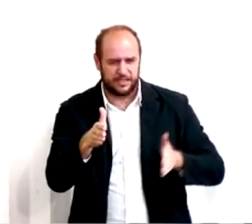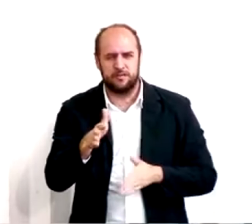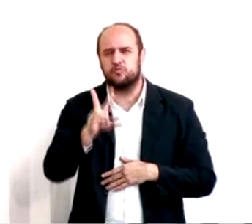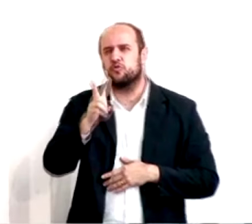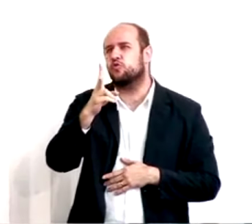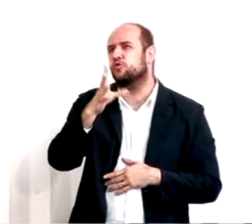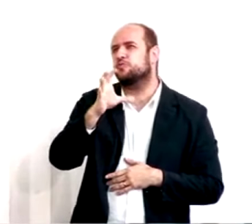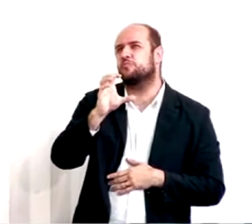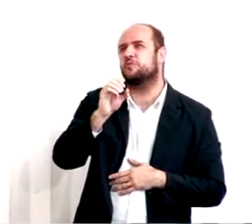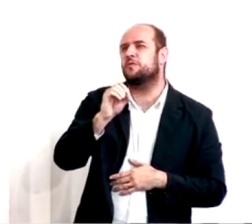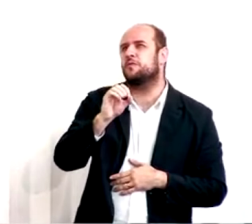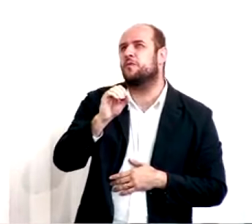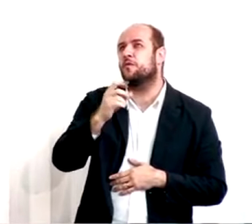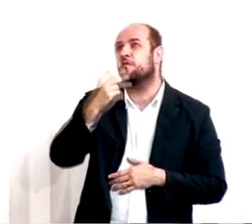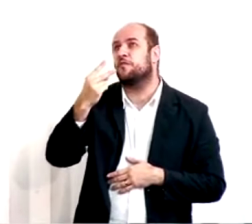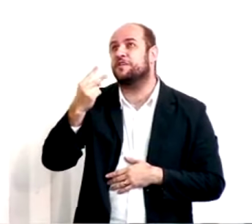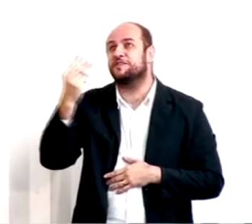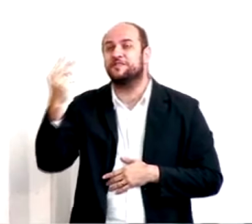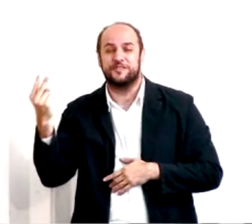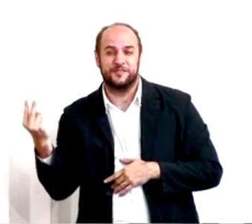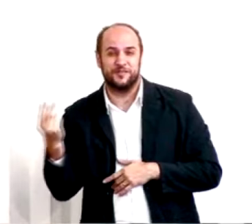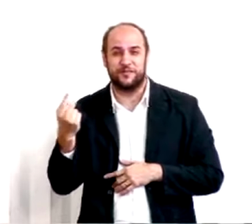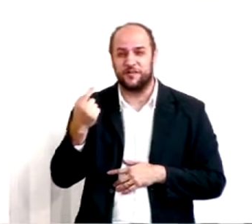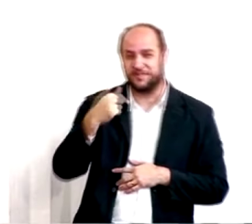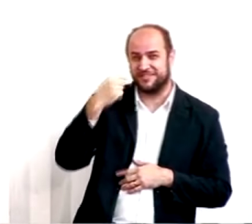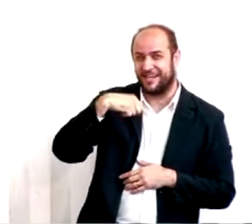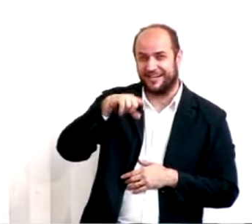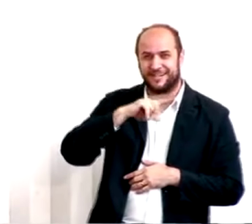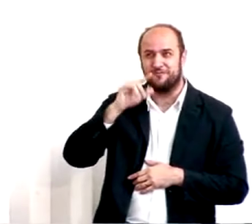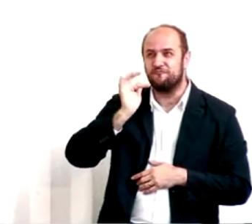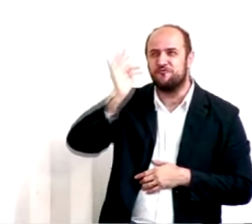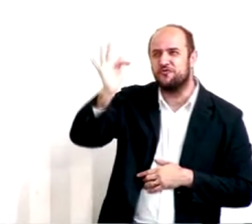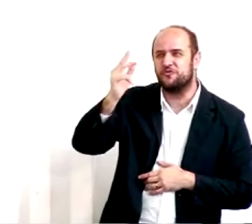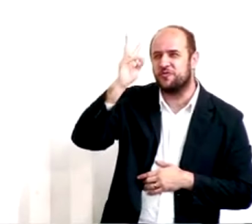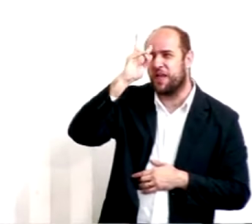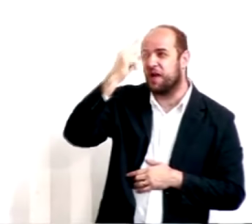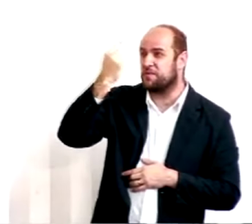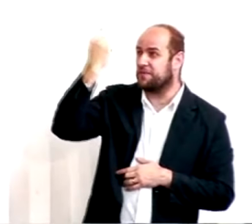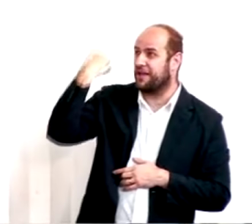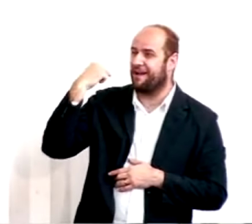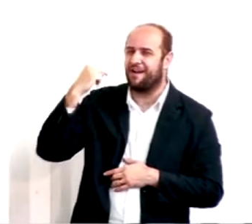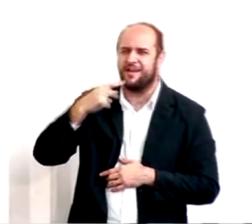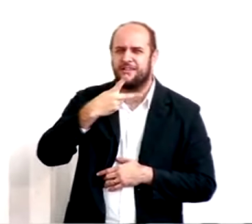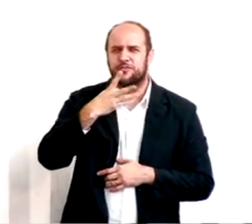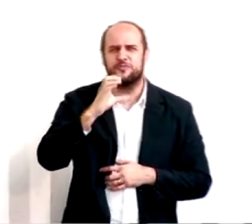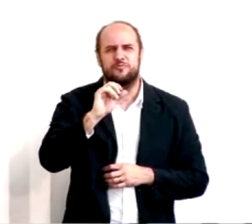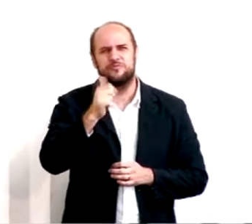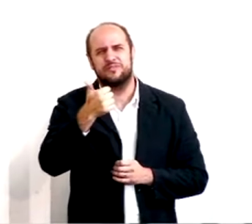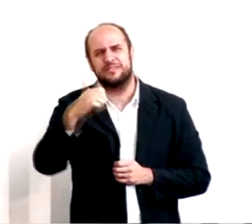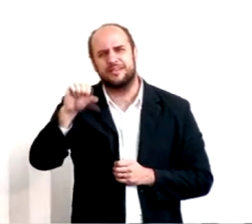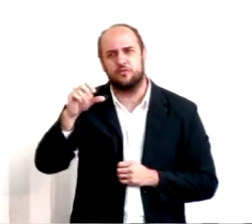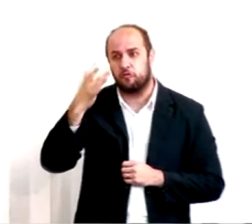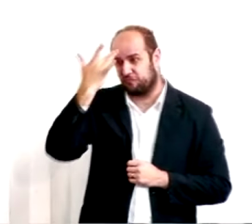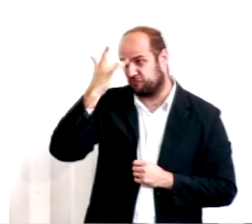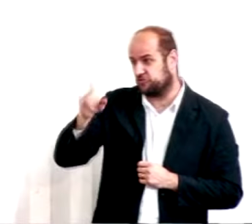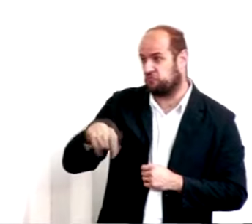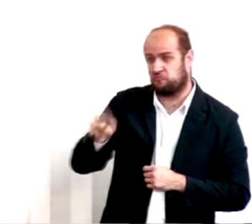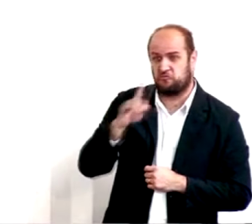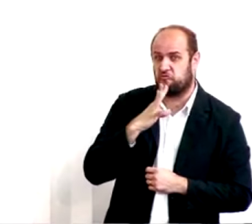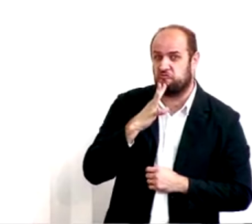em 2022 em 2021/2022 z9 não sei quando você